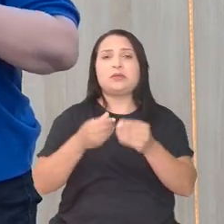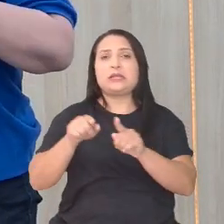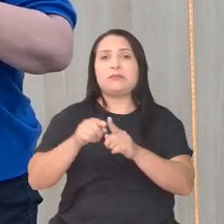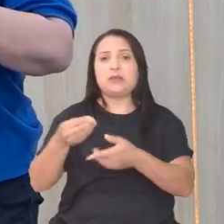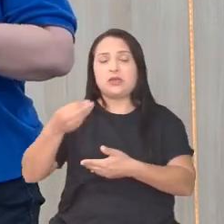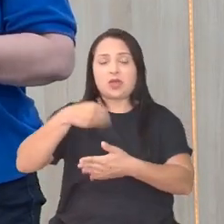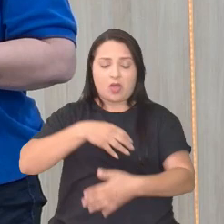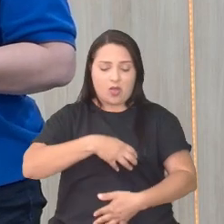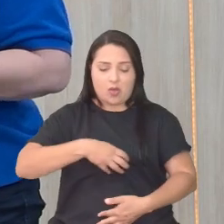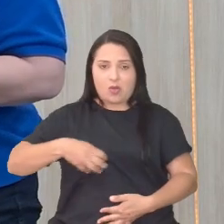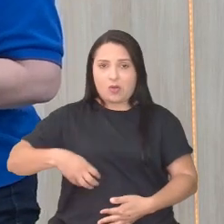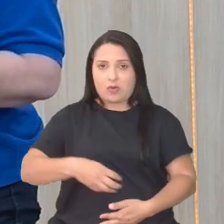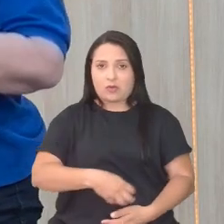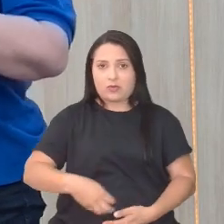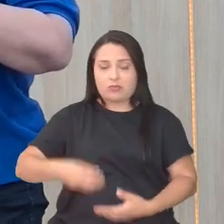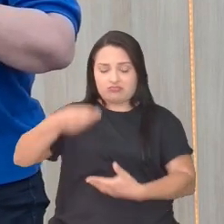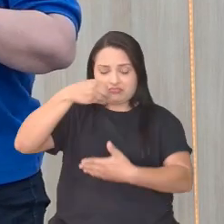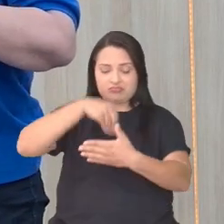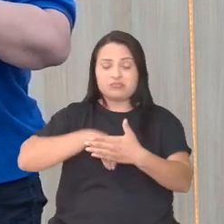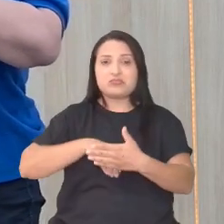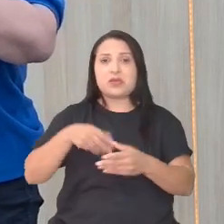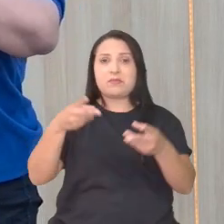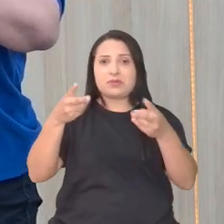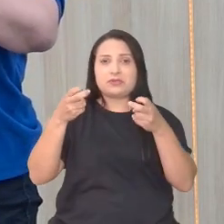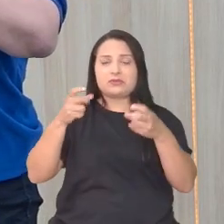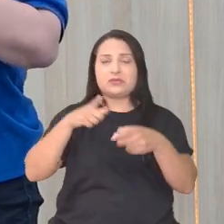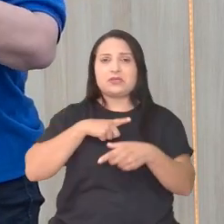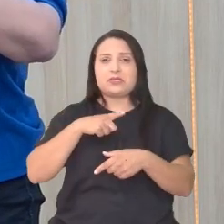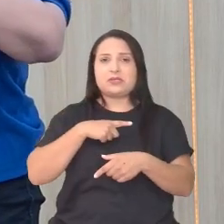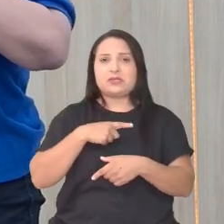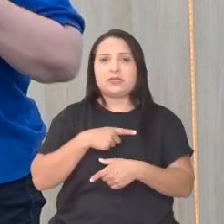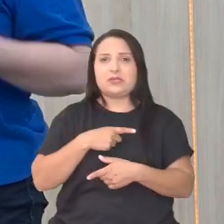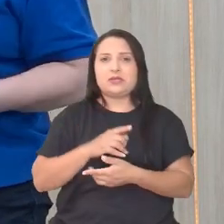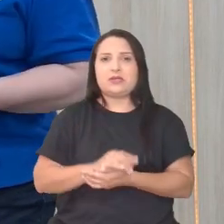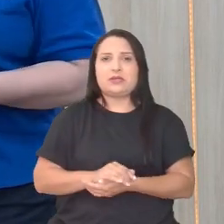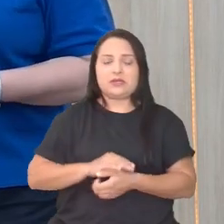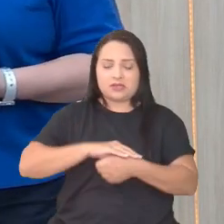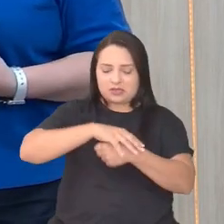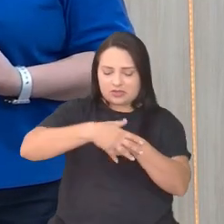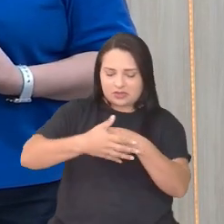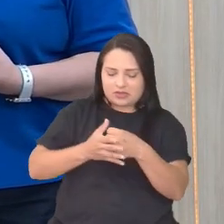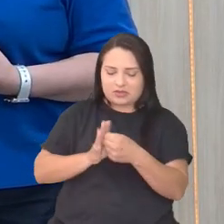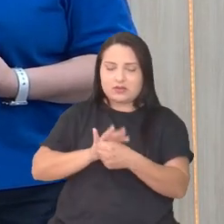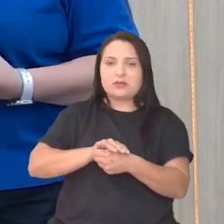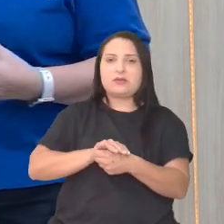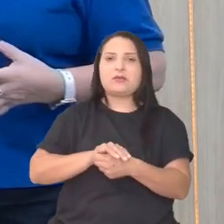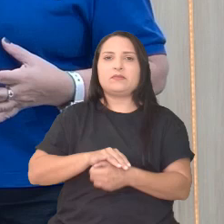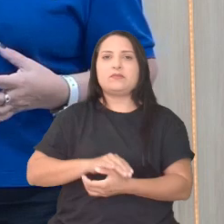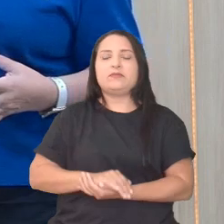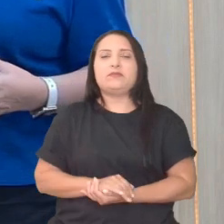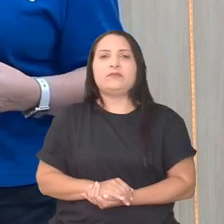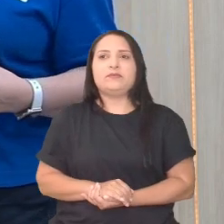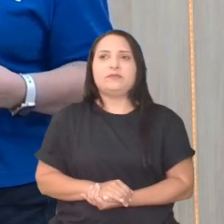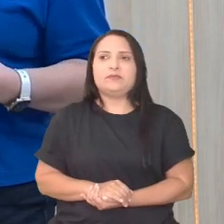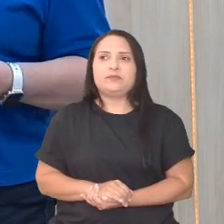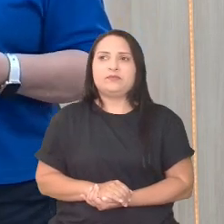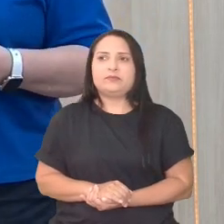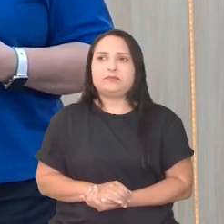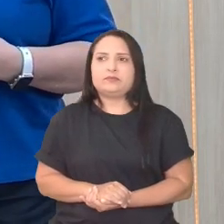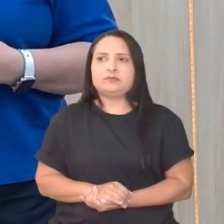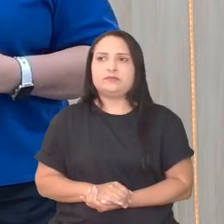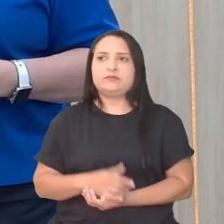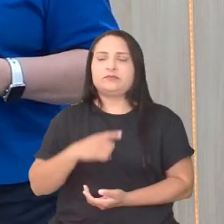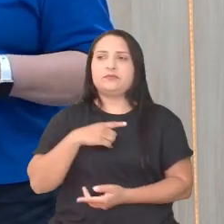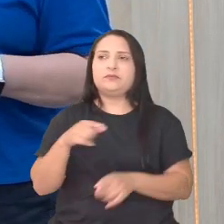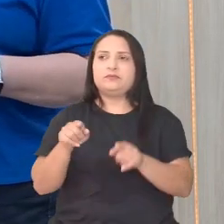órgãos. Alguns órgãos internos, a gente vai ver que eles tem a parte interna revestida pelo tecido epitelial. E ainda a